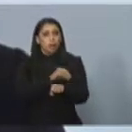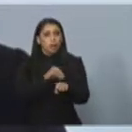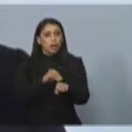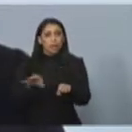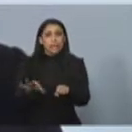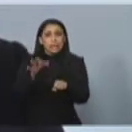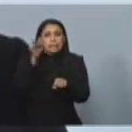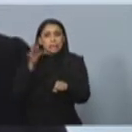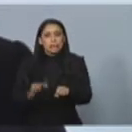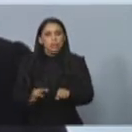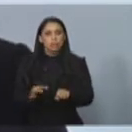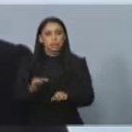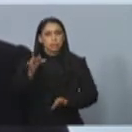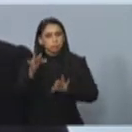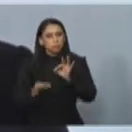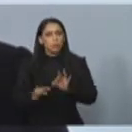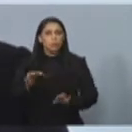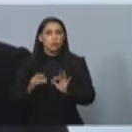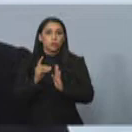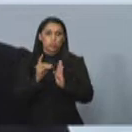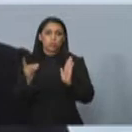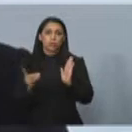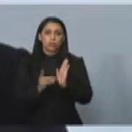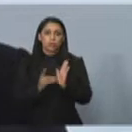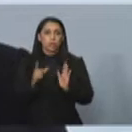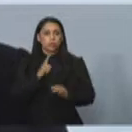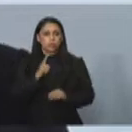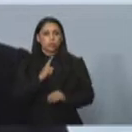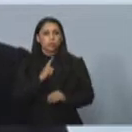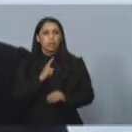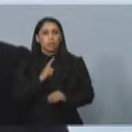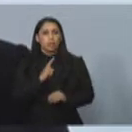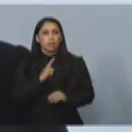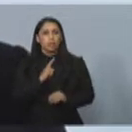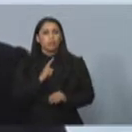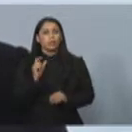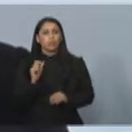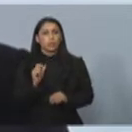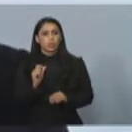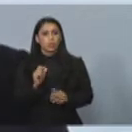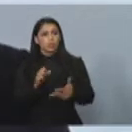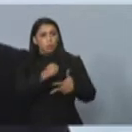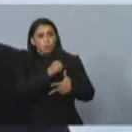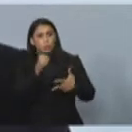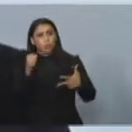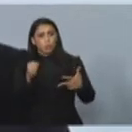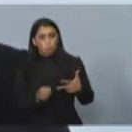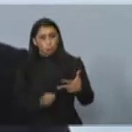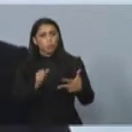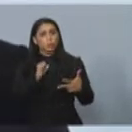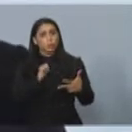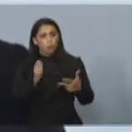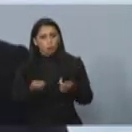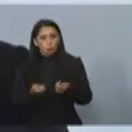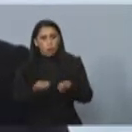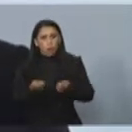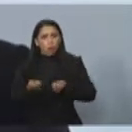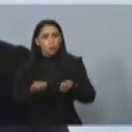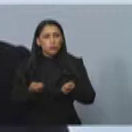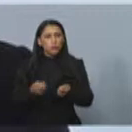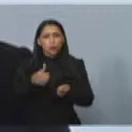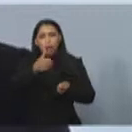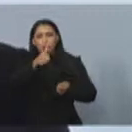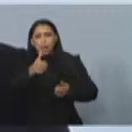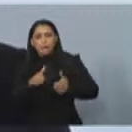justo. O decreto cria tão somente um comitê de governança de dados, na qual o próprio poder público possui poder para avaliar